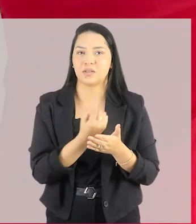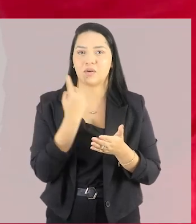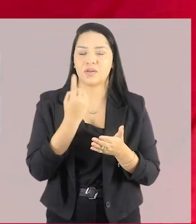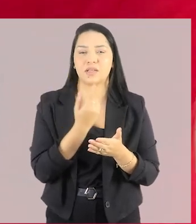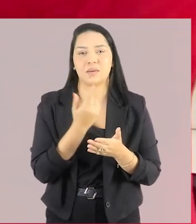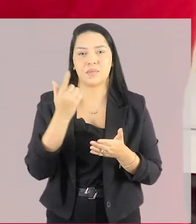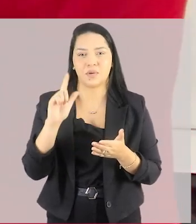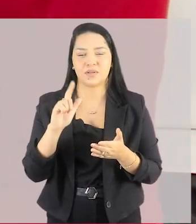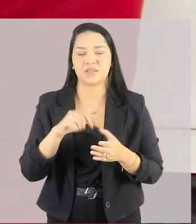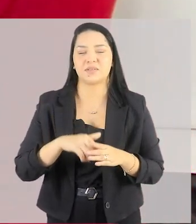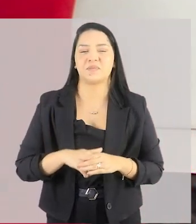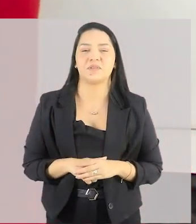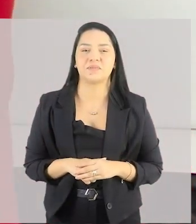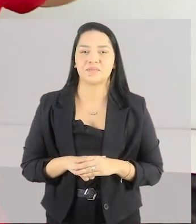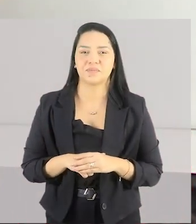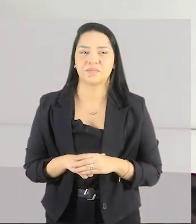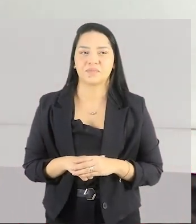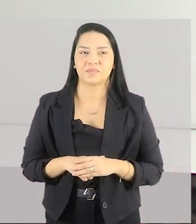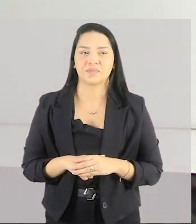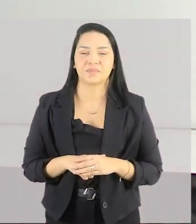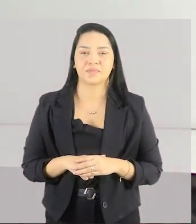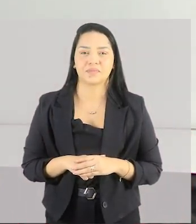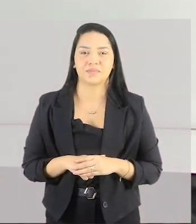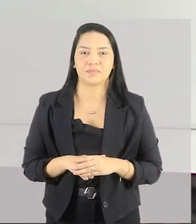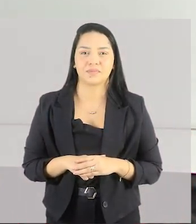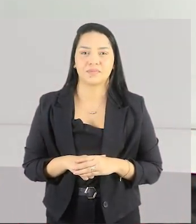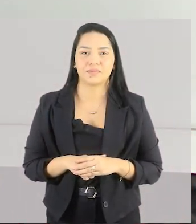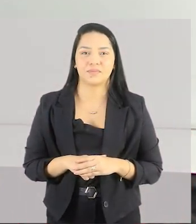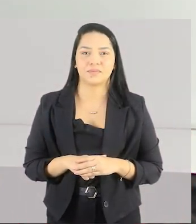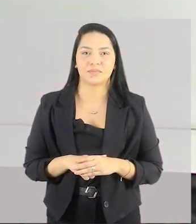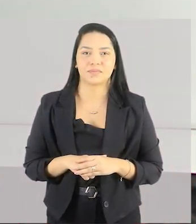para a próxima questão, ok?